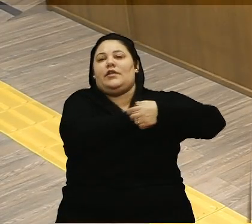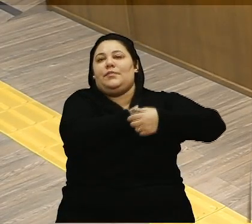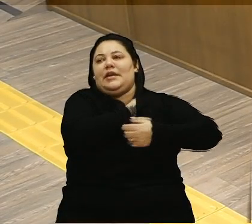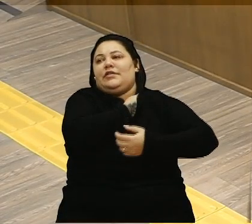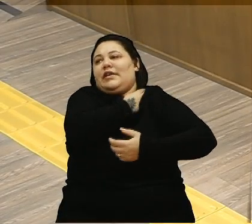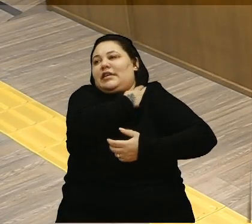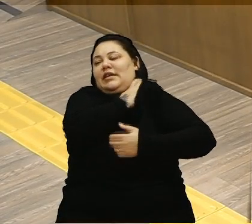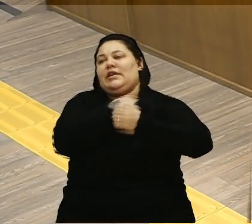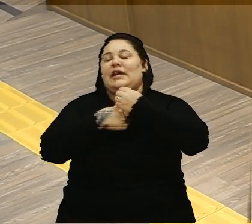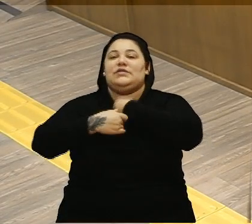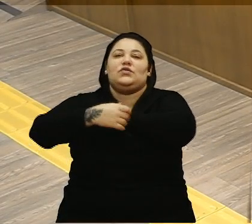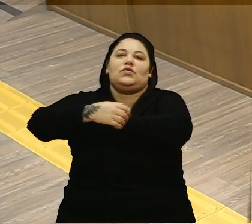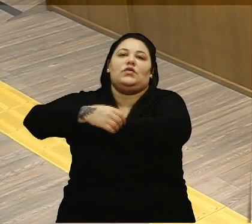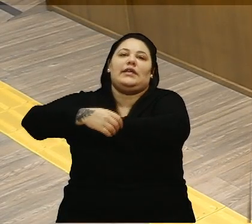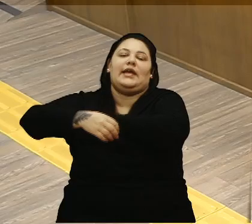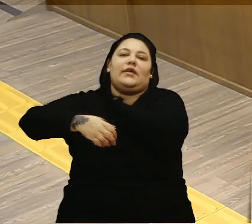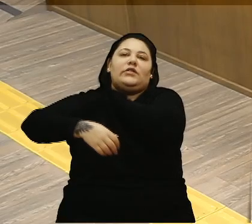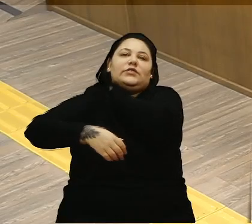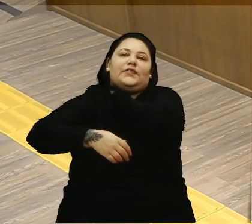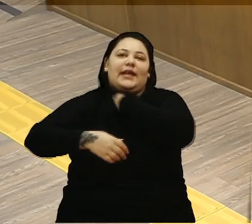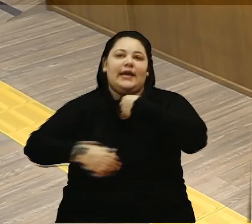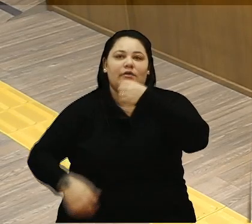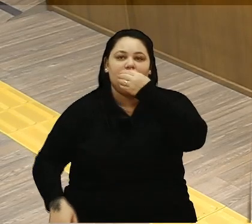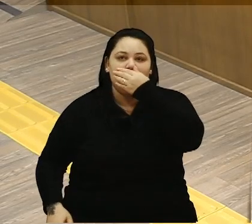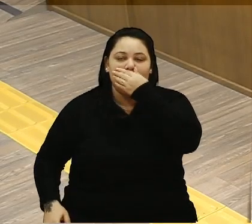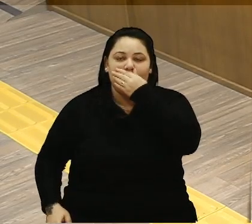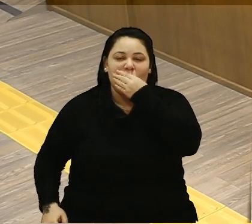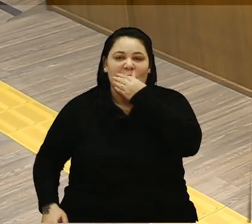Em declaração de líder, a bancada do PL.